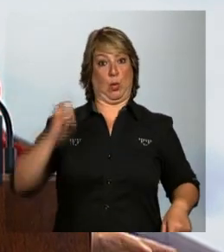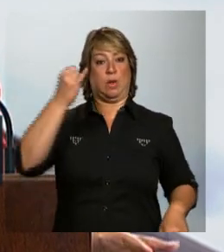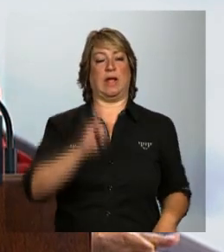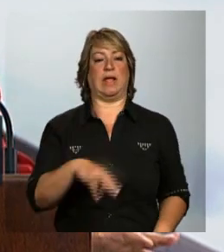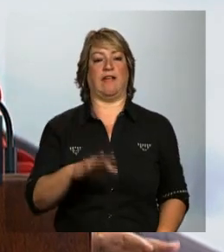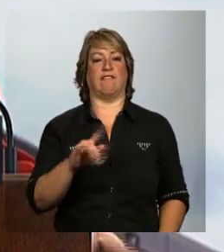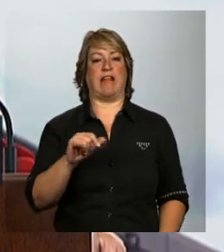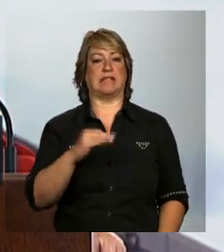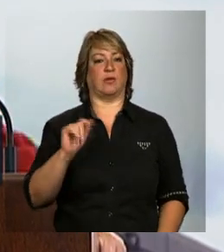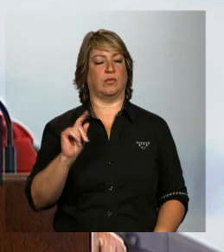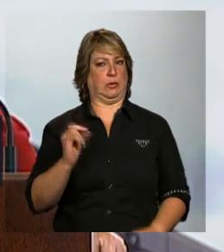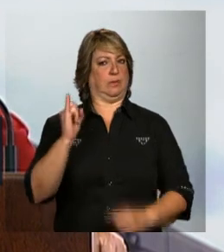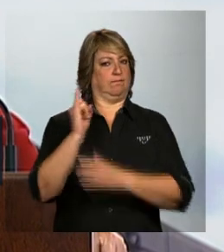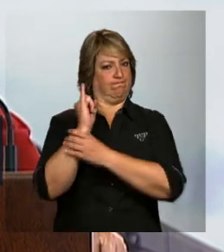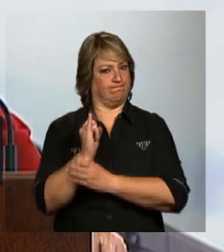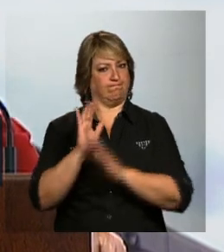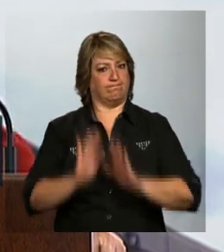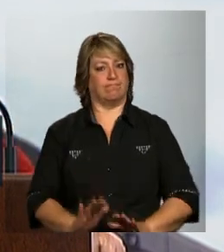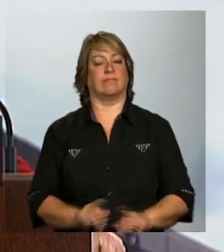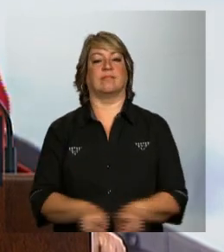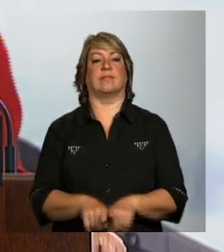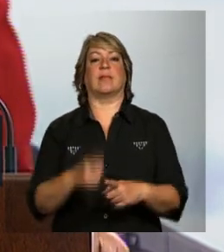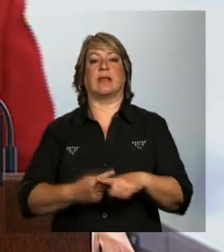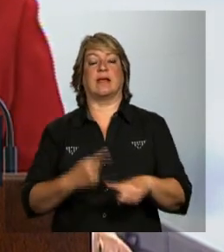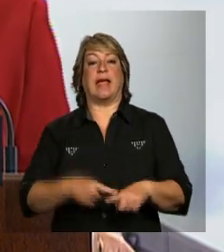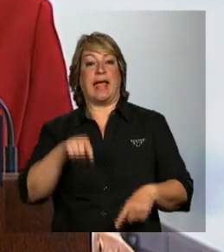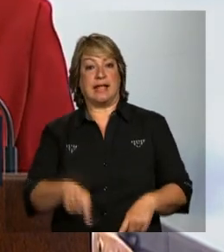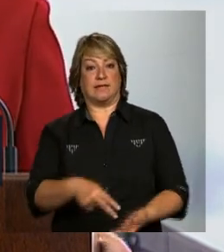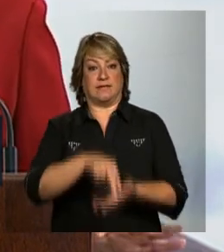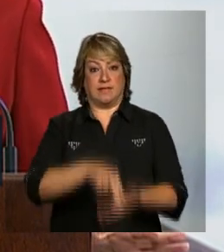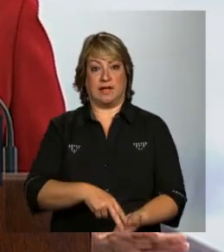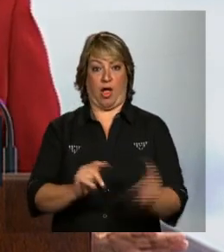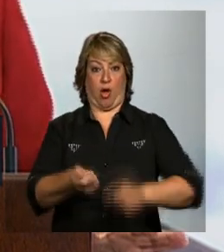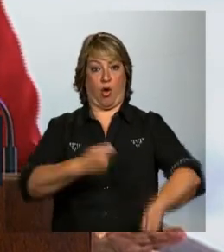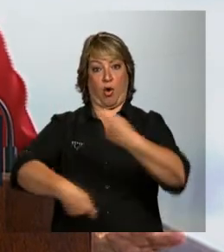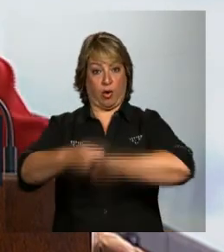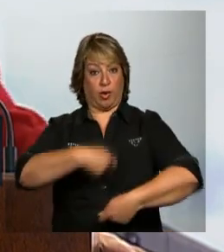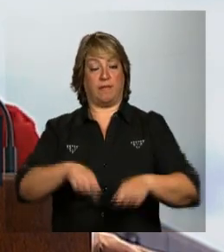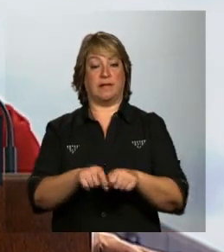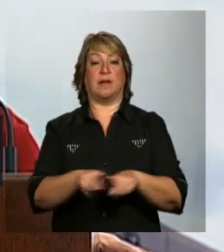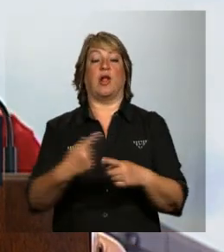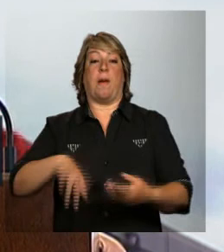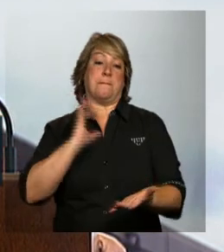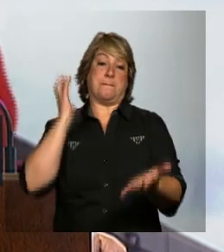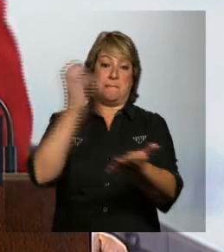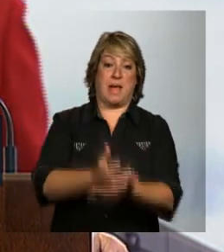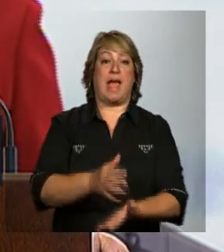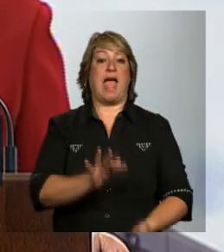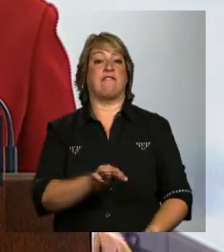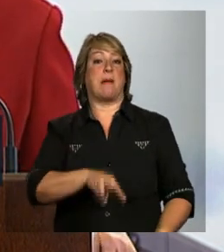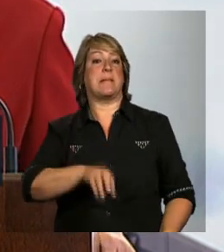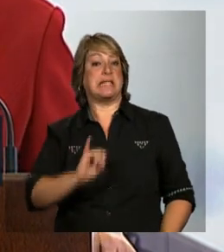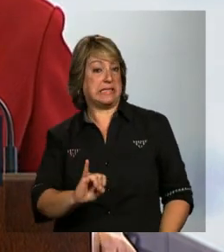ao mesmo tempo essa estabilidade Econômica se expressou também no fato que nós pagamos o fundo monetário